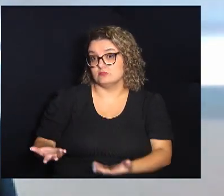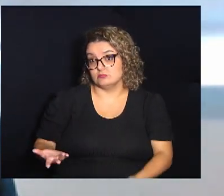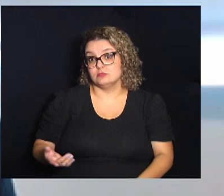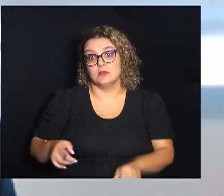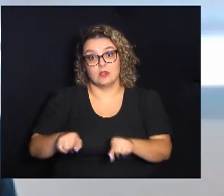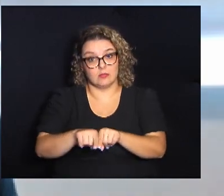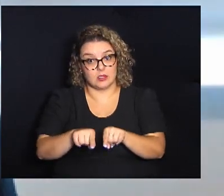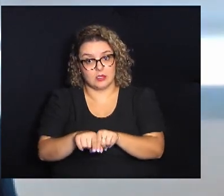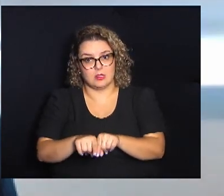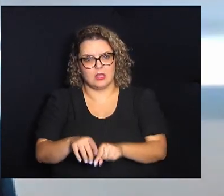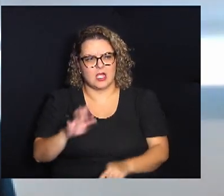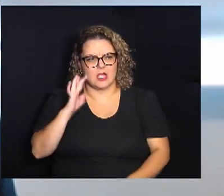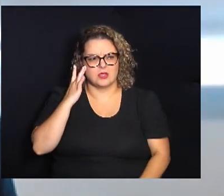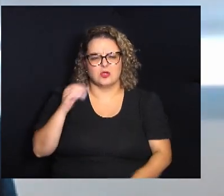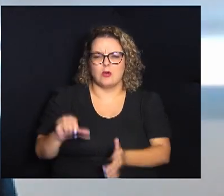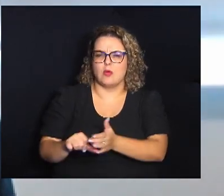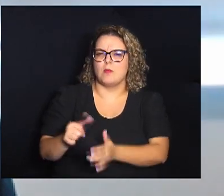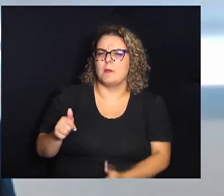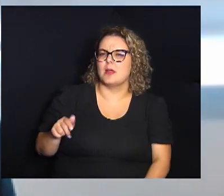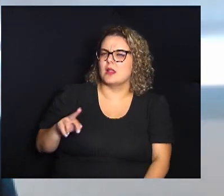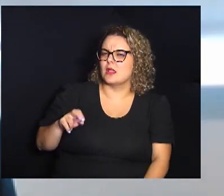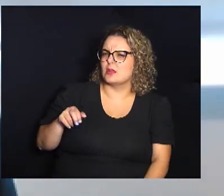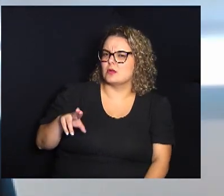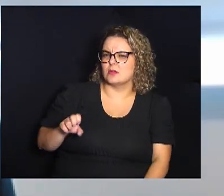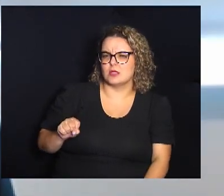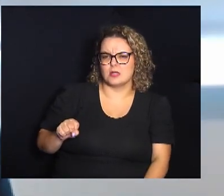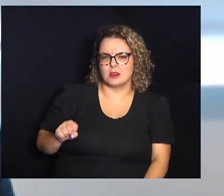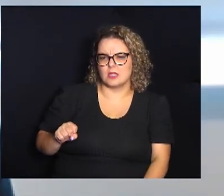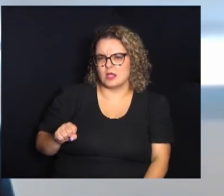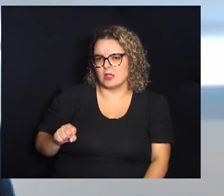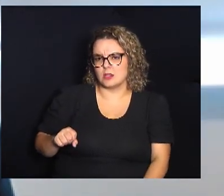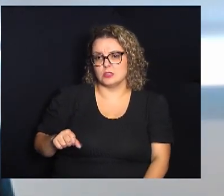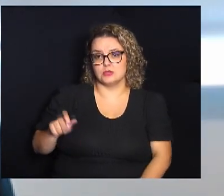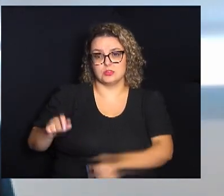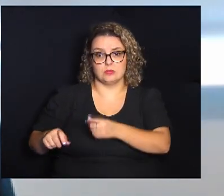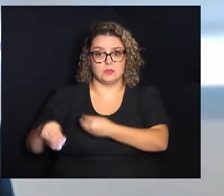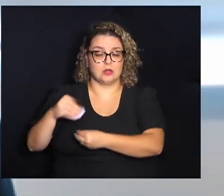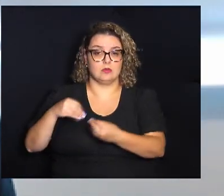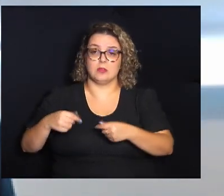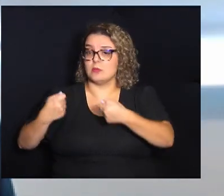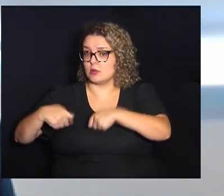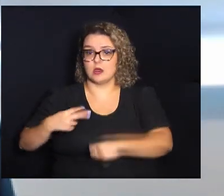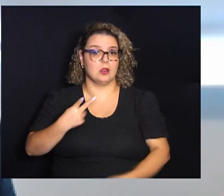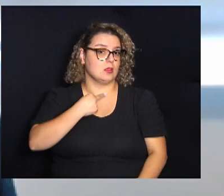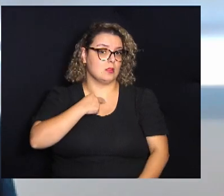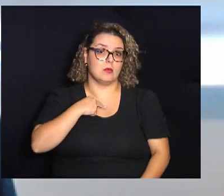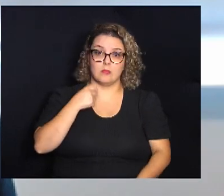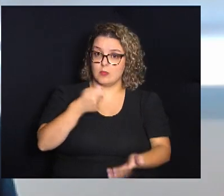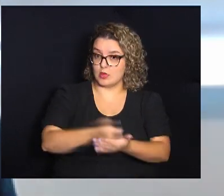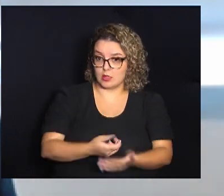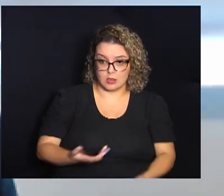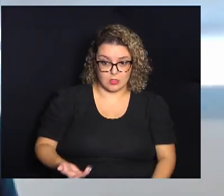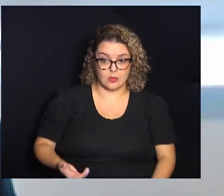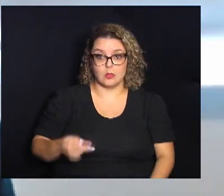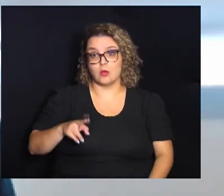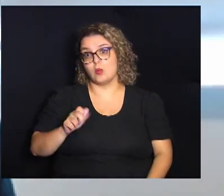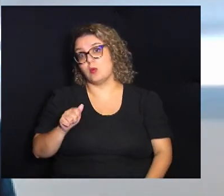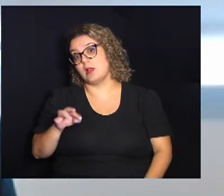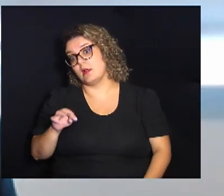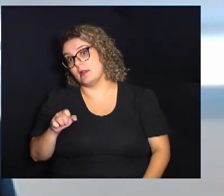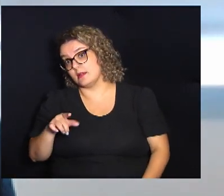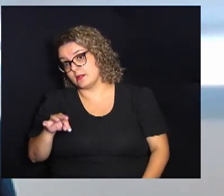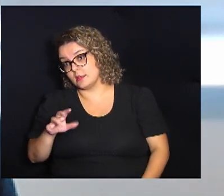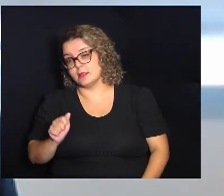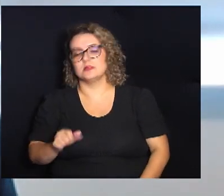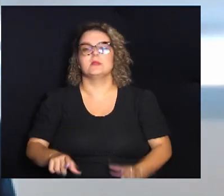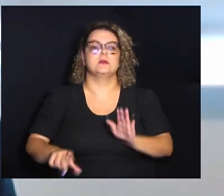até primeiro grau, parentes de primeiro grau, de pessoas envolvidas nas apostas também não podem apostar, ou atletas. Então, a